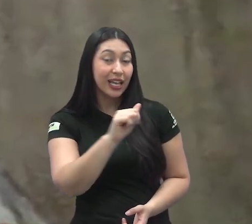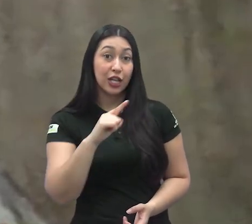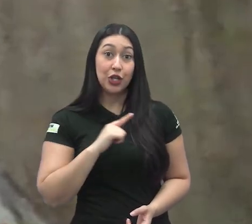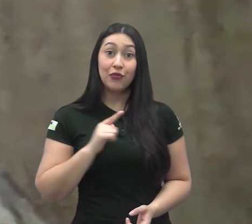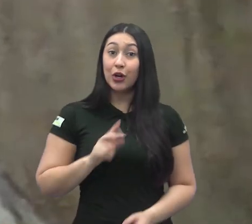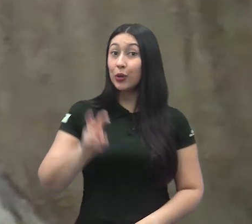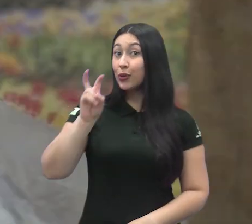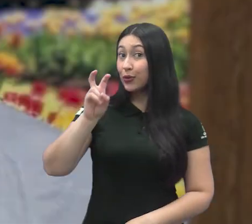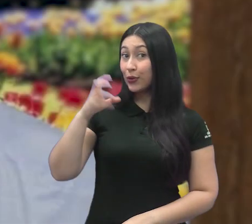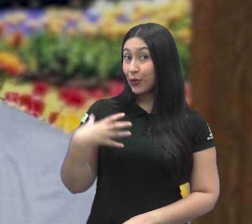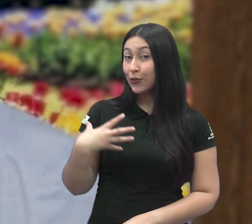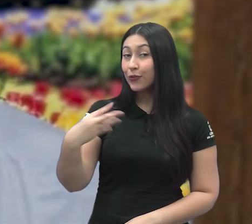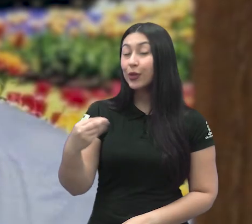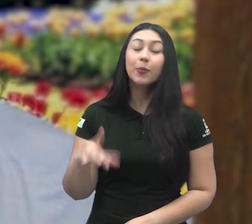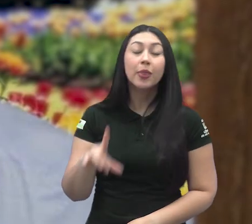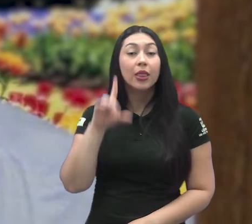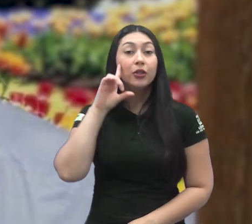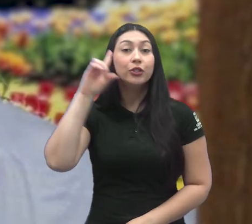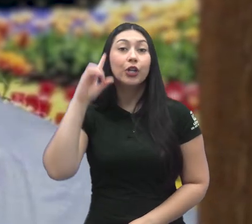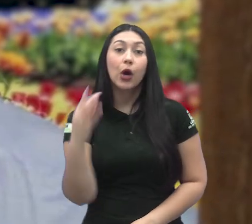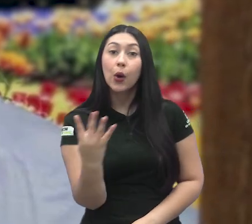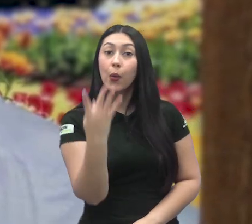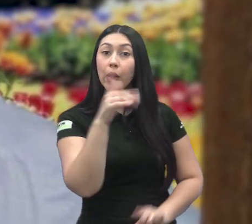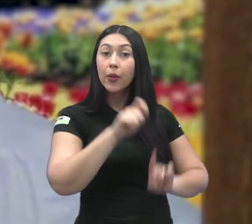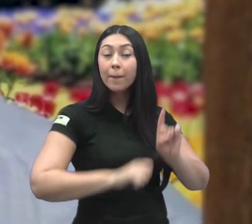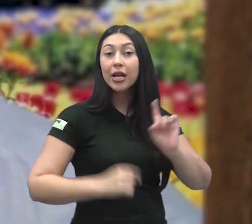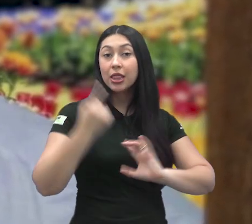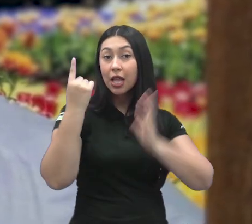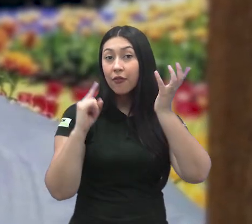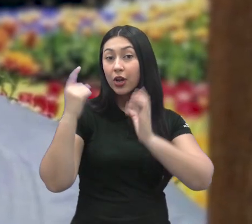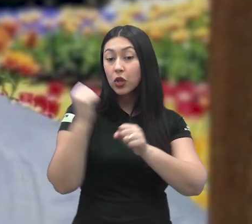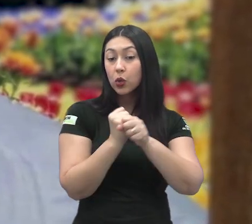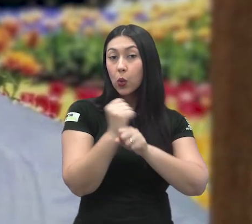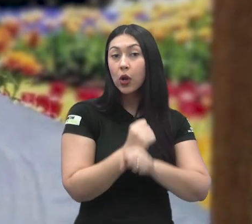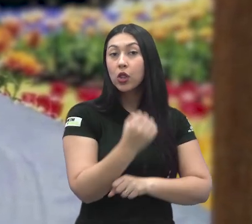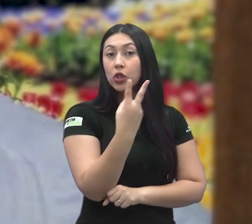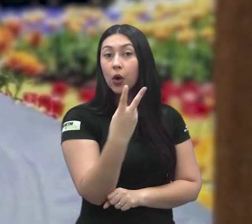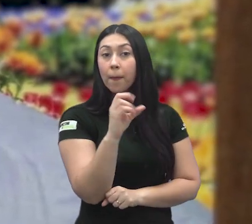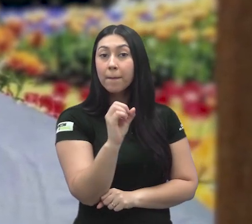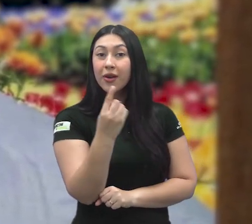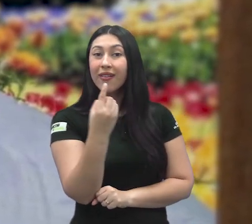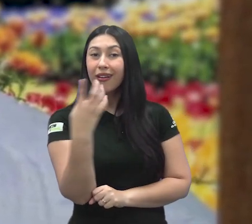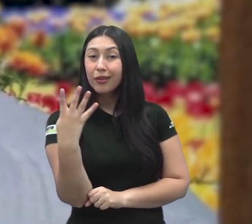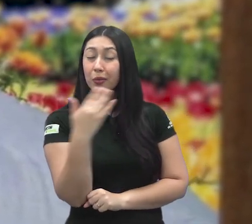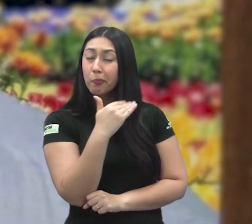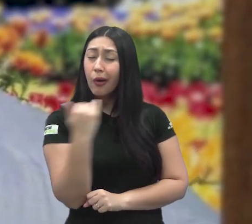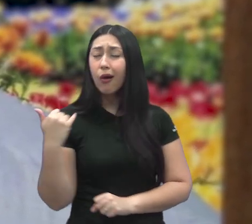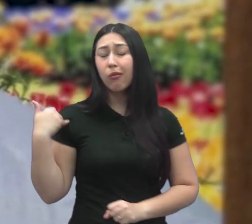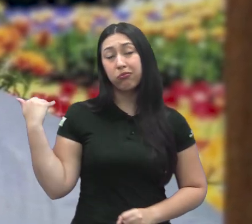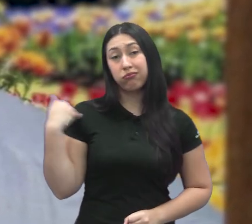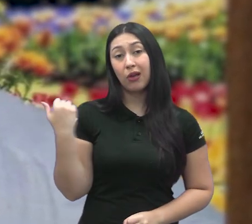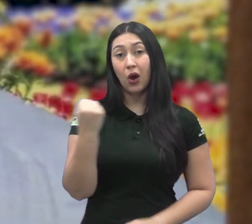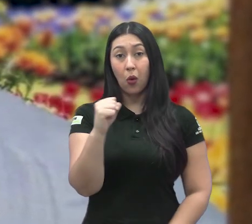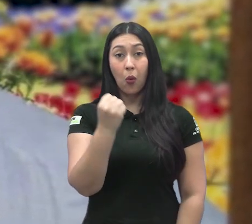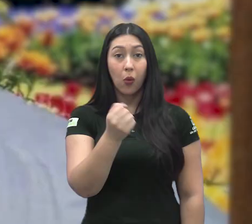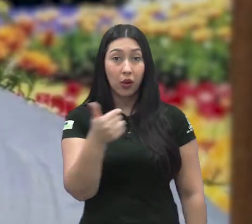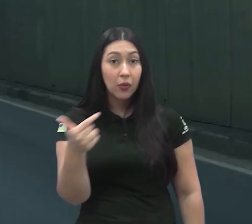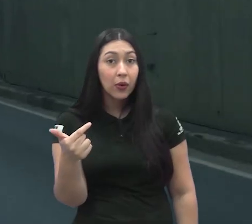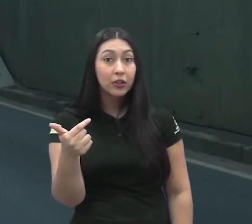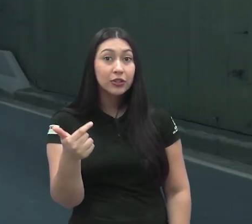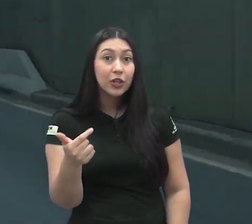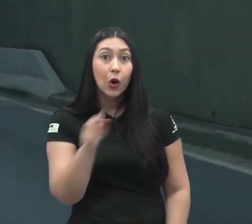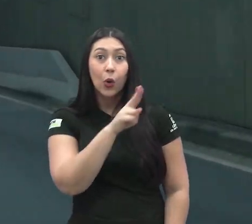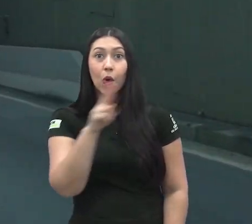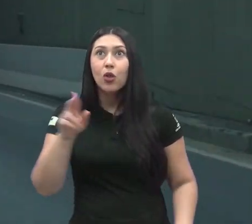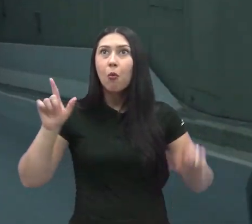os 5 filhos. No dia 4 de fevereiro de 2014, ele faleceu aos 82 anos.